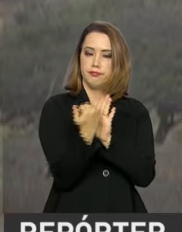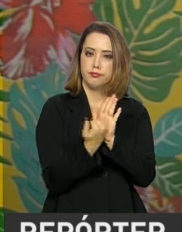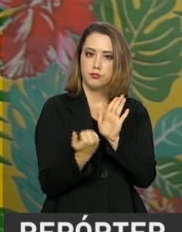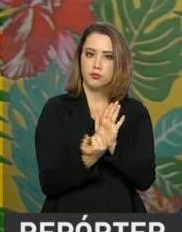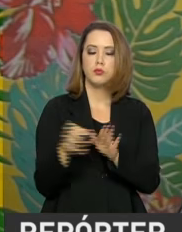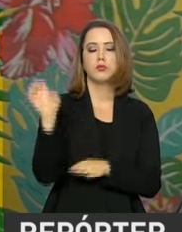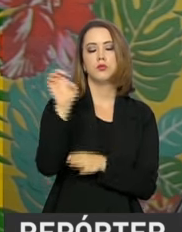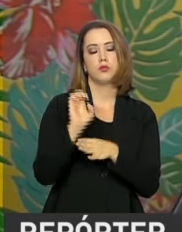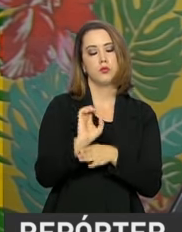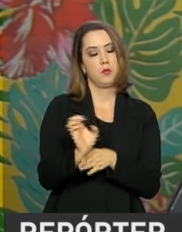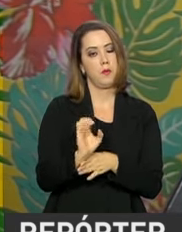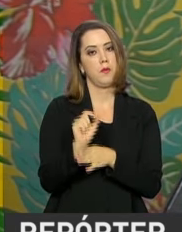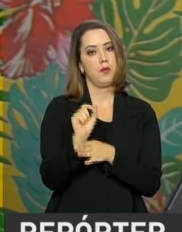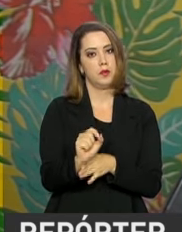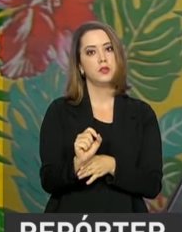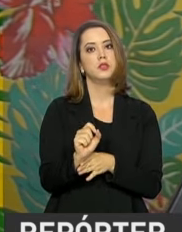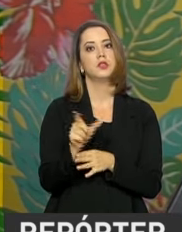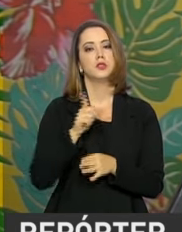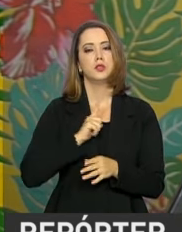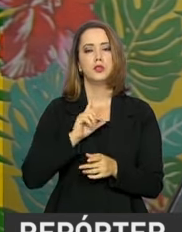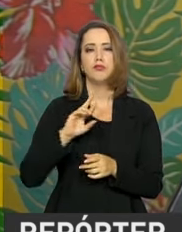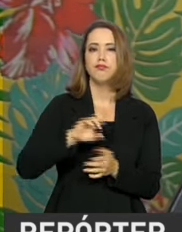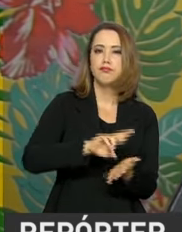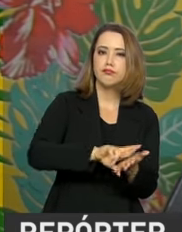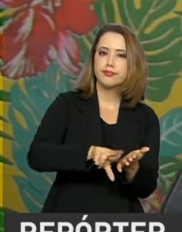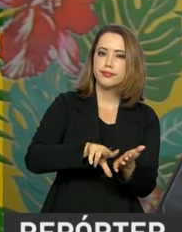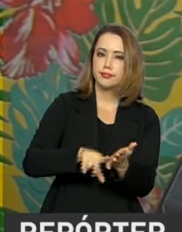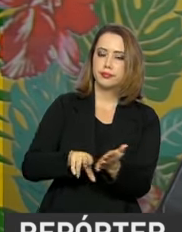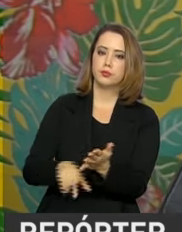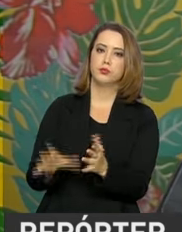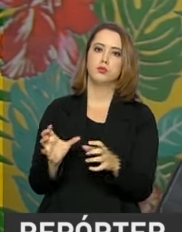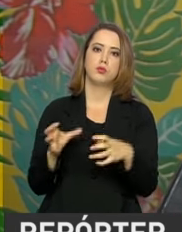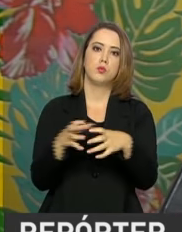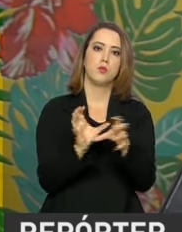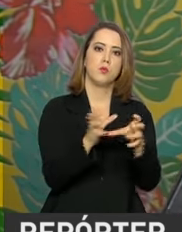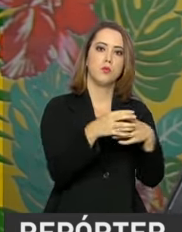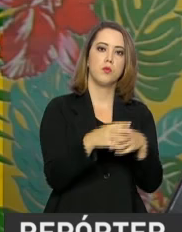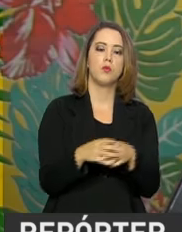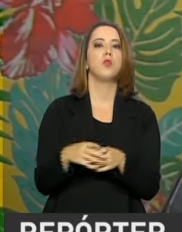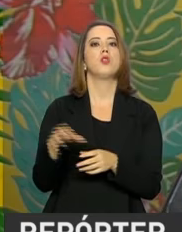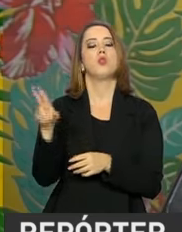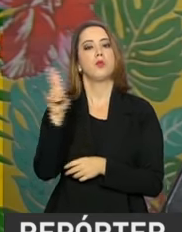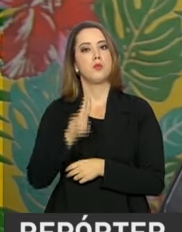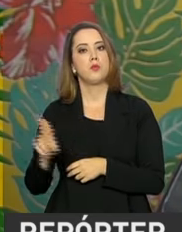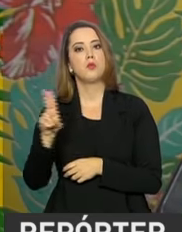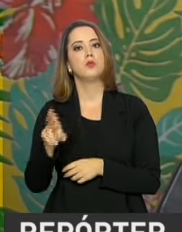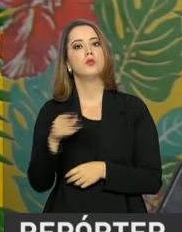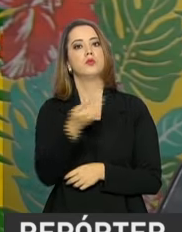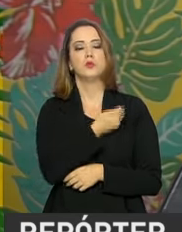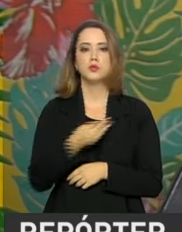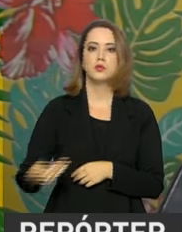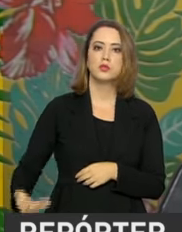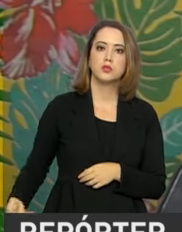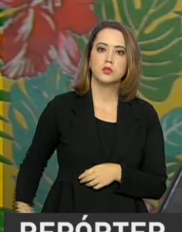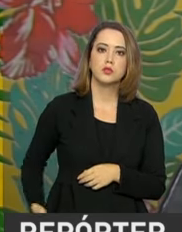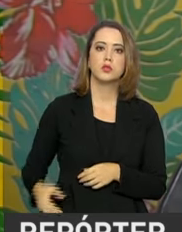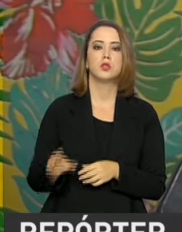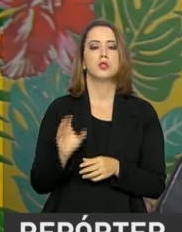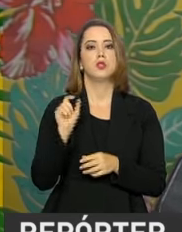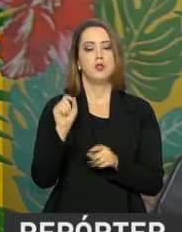estaduais. Um conjunto de instituições, universidades, escolas, ONGs, governos, que estão